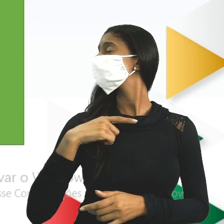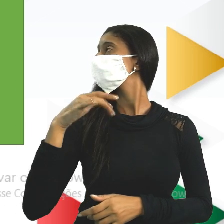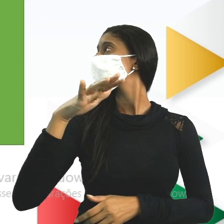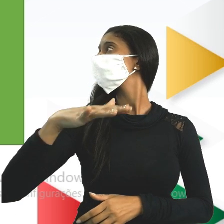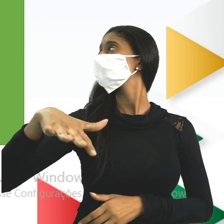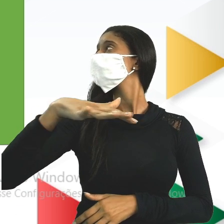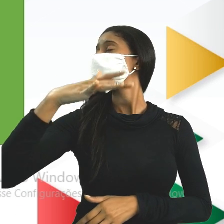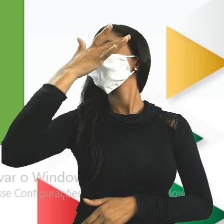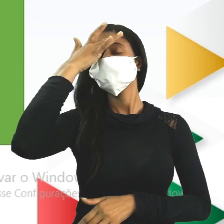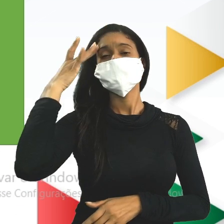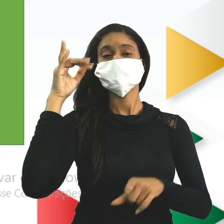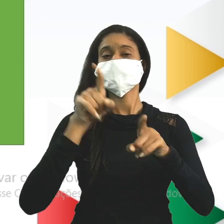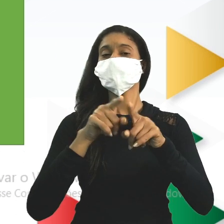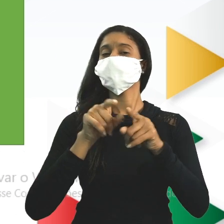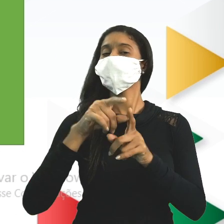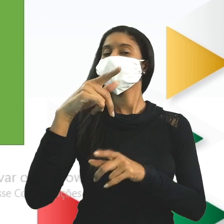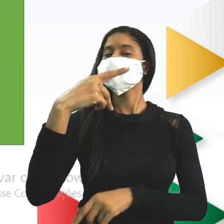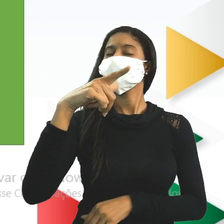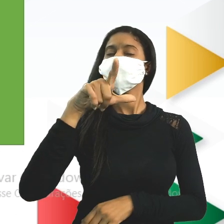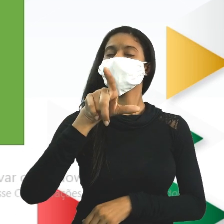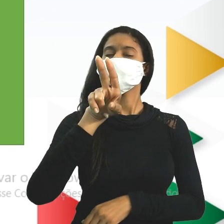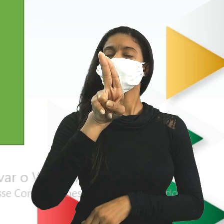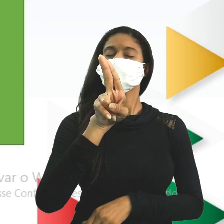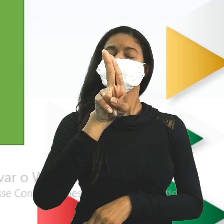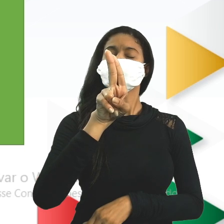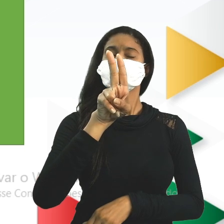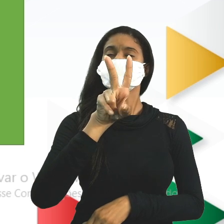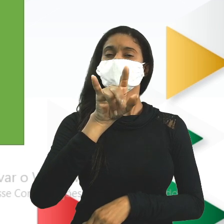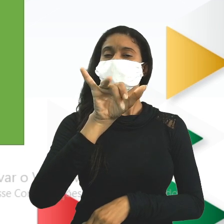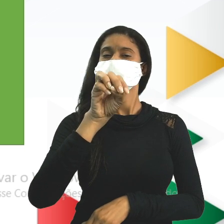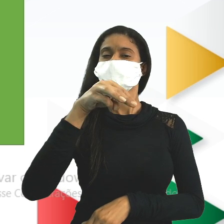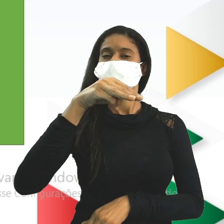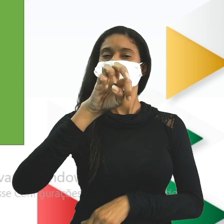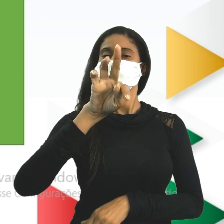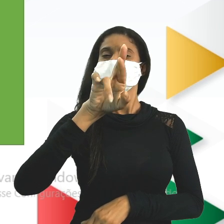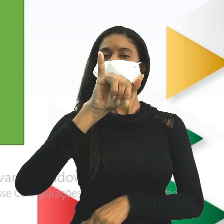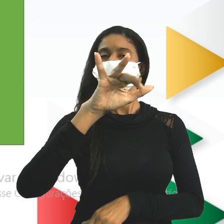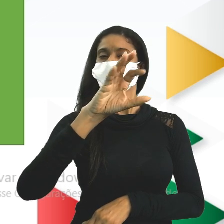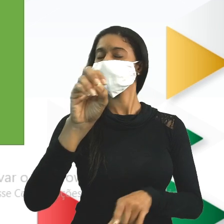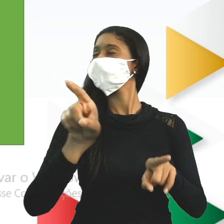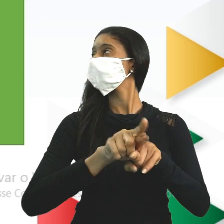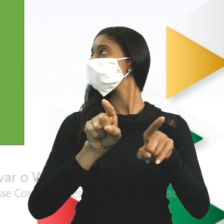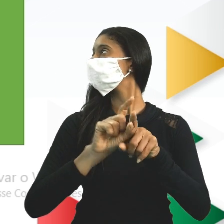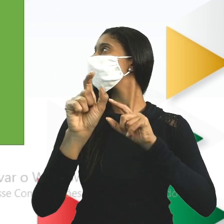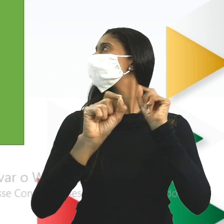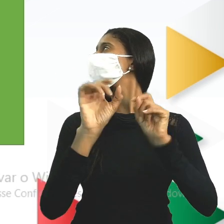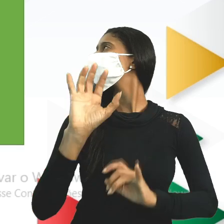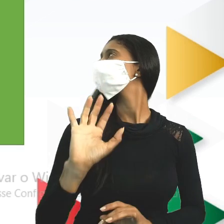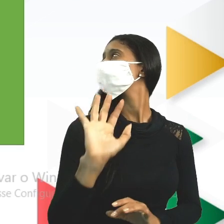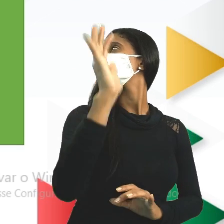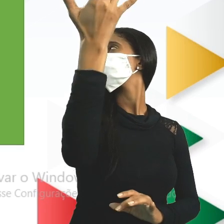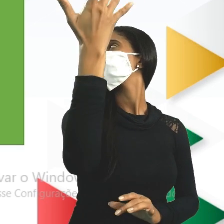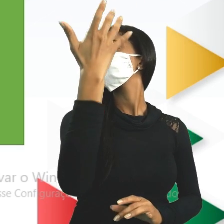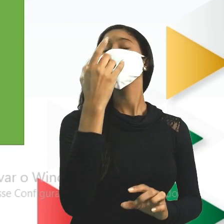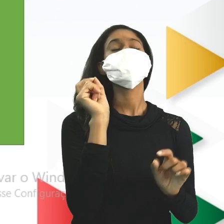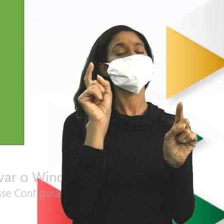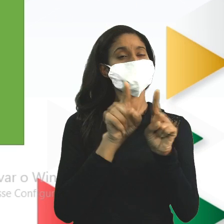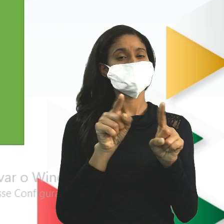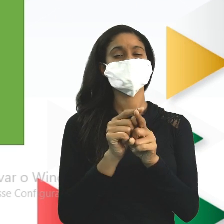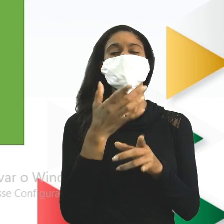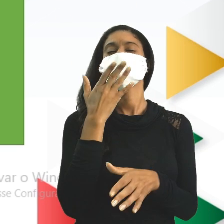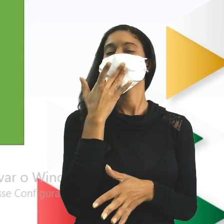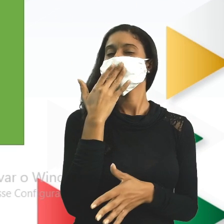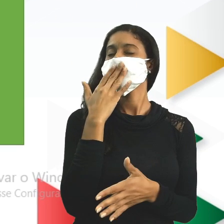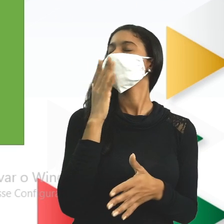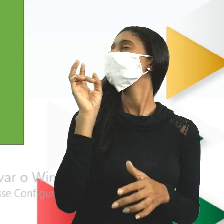O pluviométrico, que é branquinho, que é a nuvem e as azulzinhos. O climáticos, de algum acordo, de algumas cores coloridas